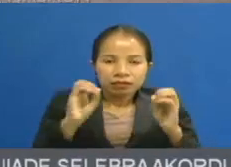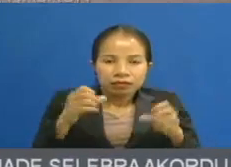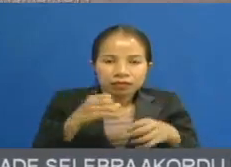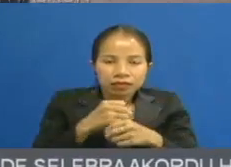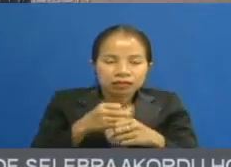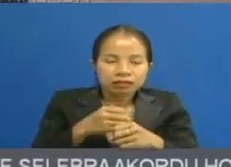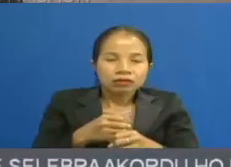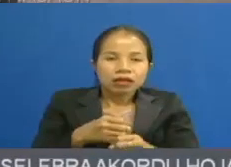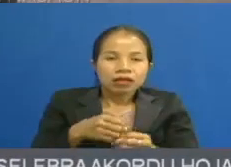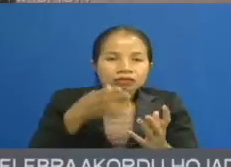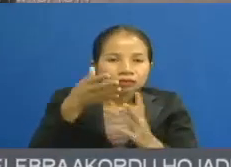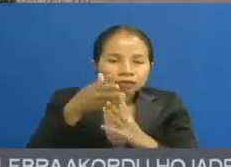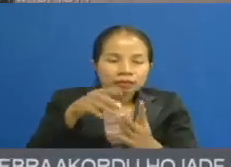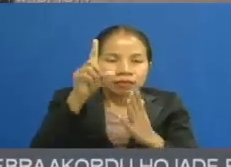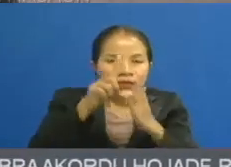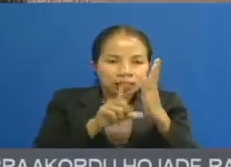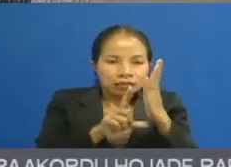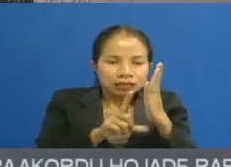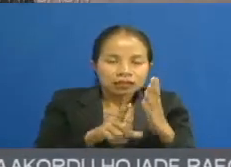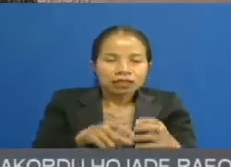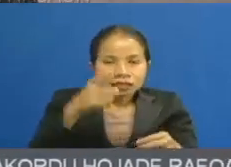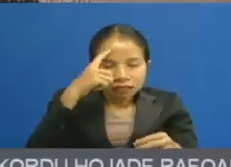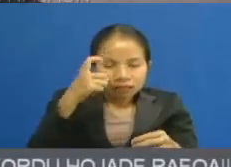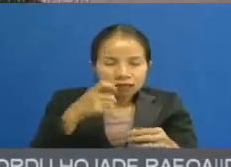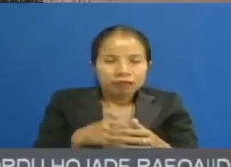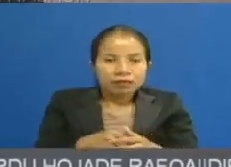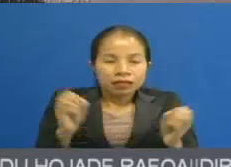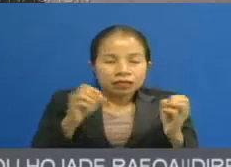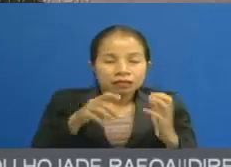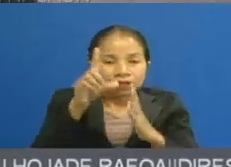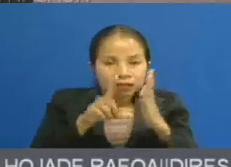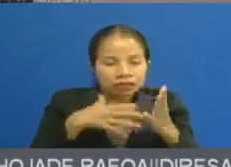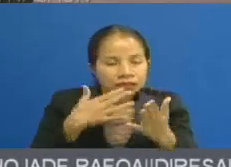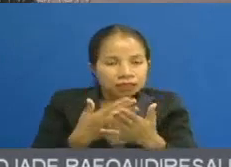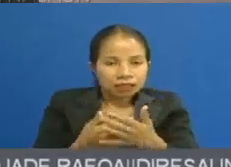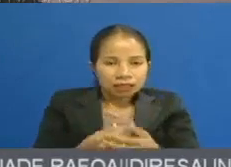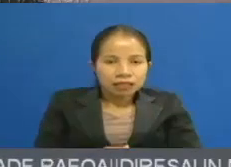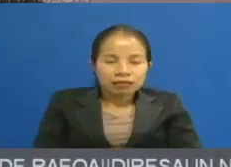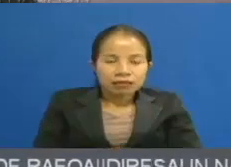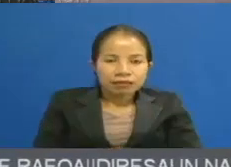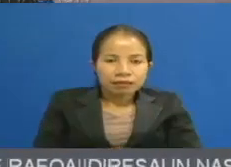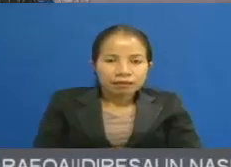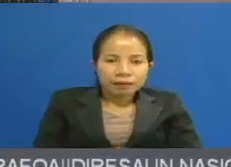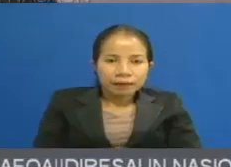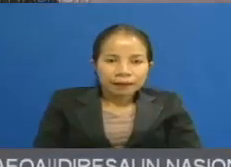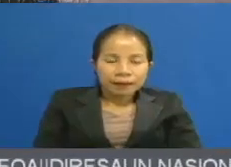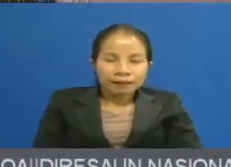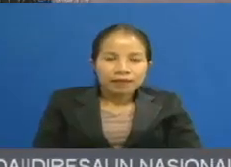tamanho e lista, né, lá tamanho lista de aglio, e nação